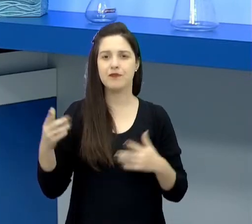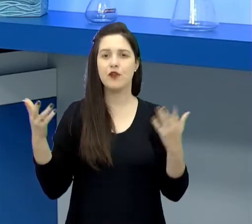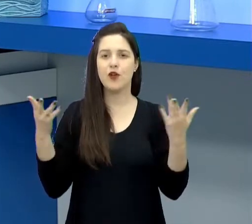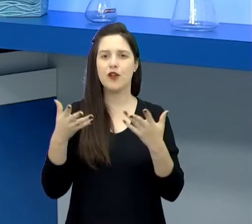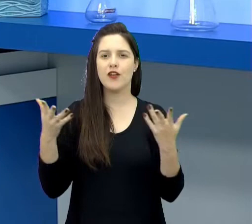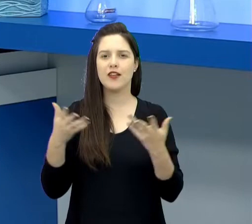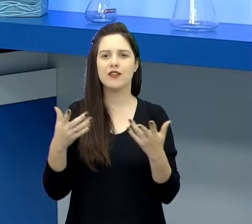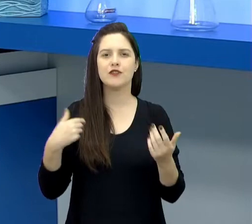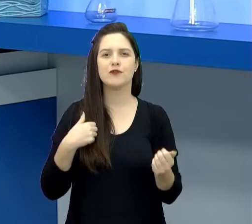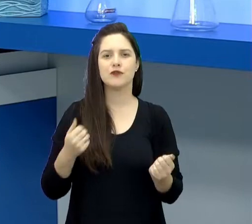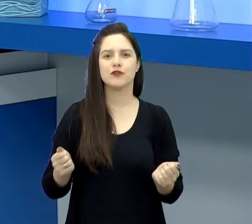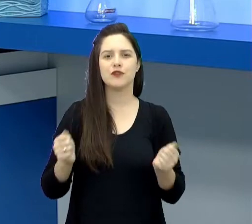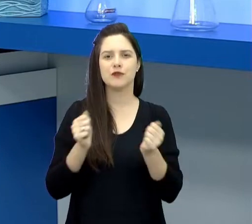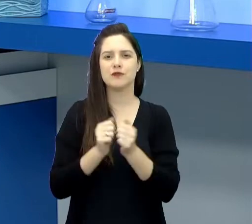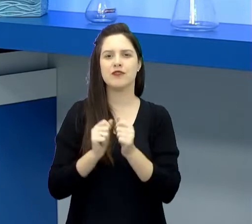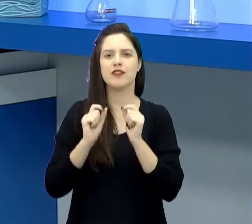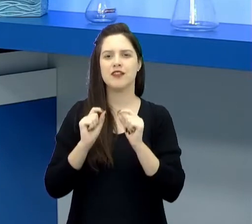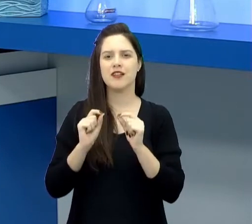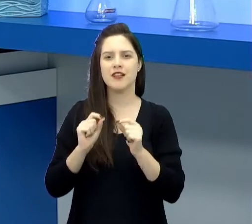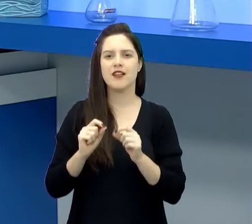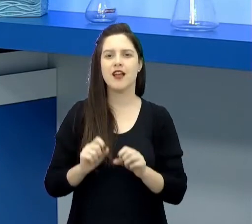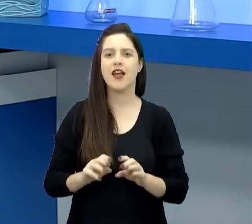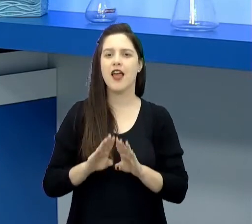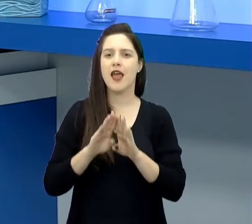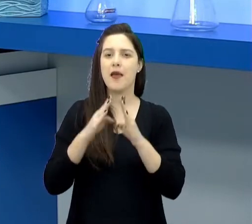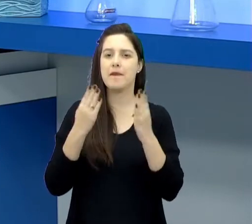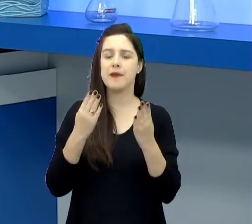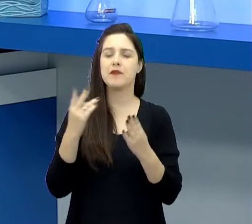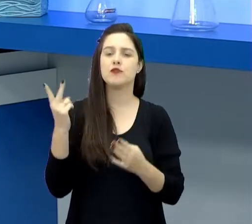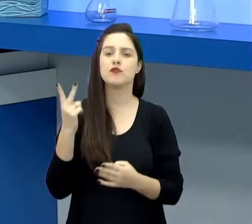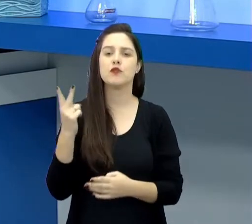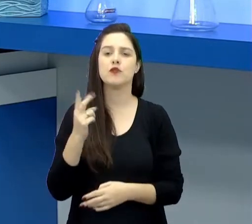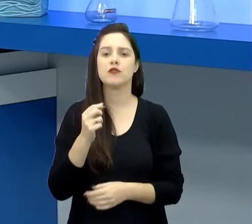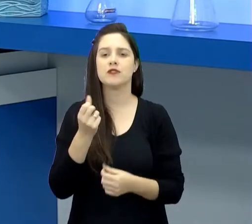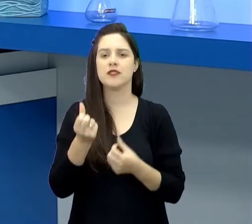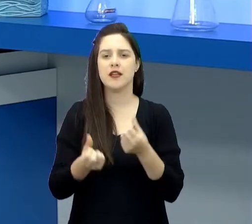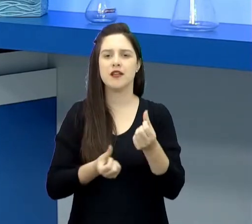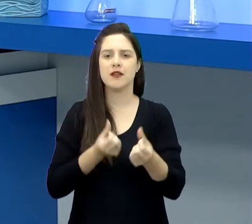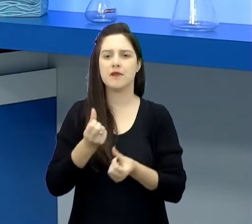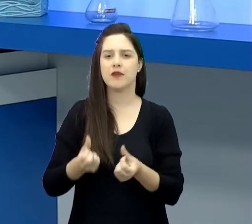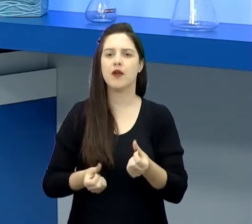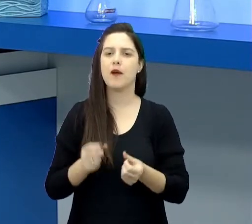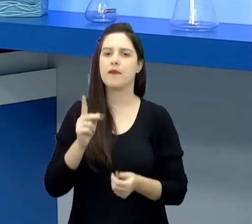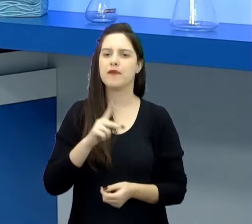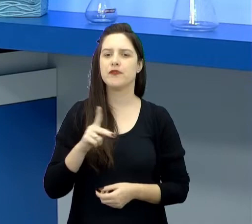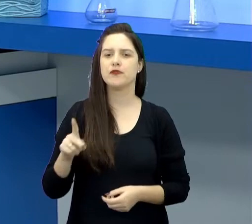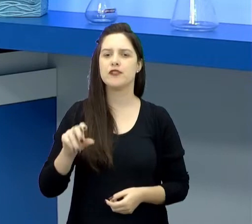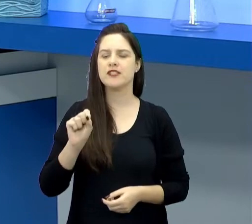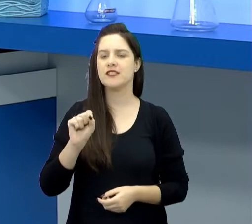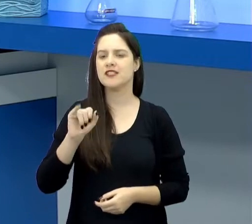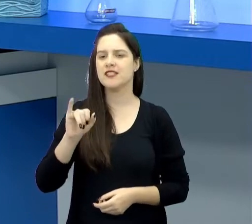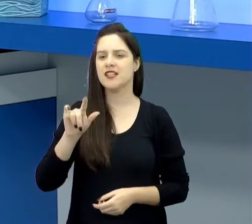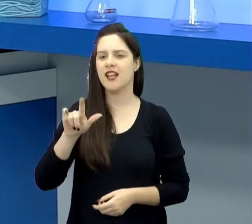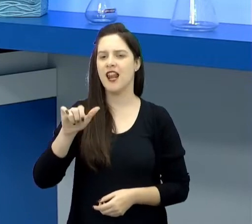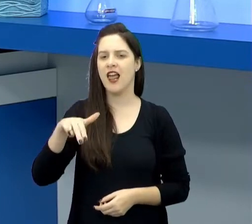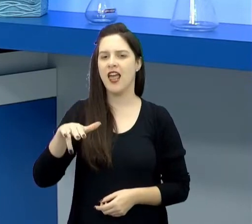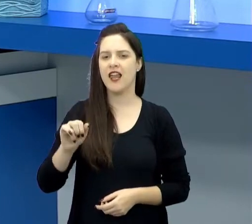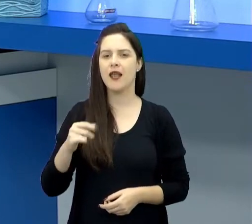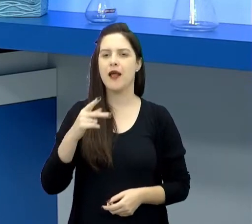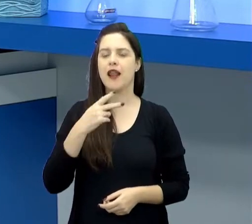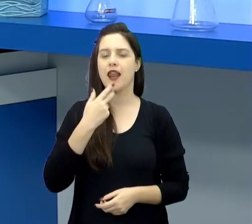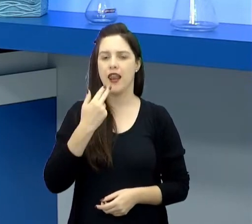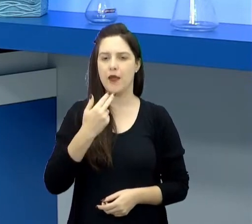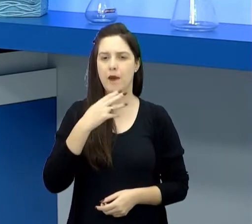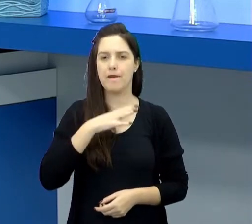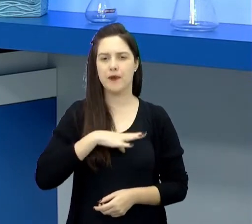hoje, quem está aqui comigo para abrir esse segundo bimestre é a professora Silene, é a professora de língua portuguesa aqui e hoje ela vai